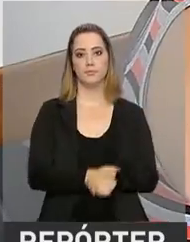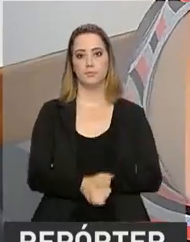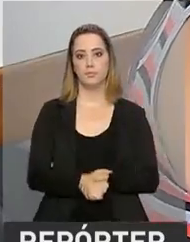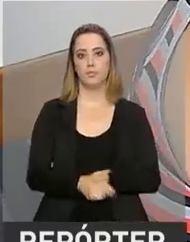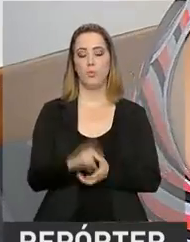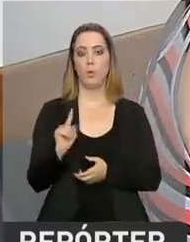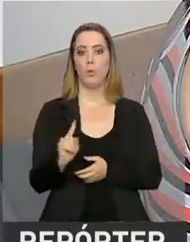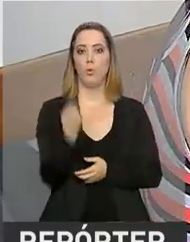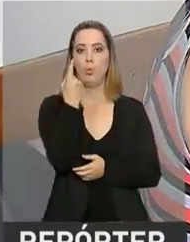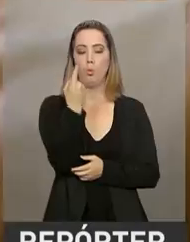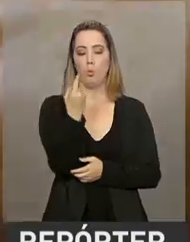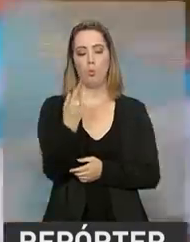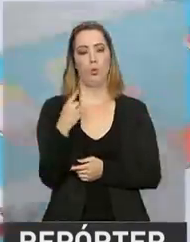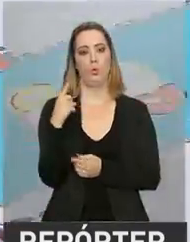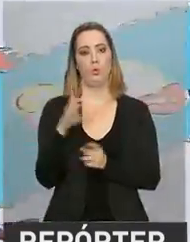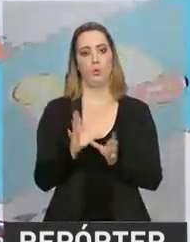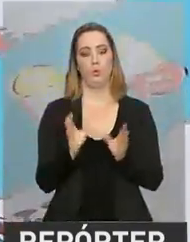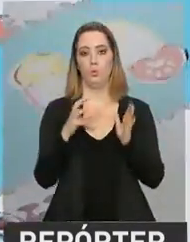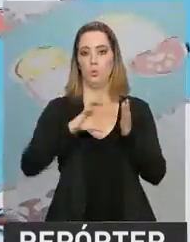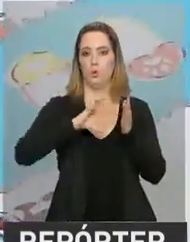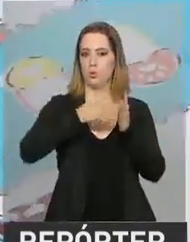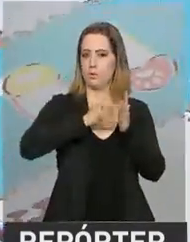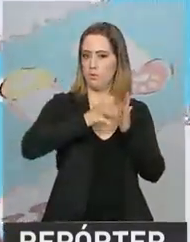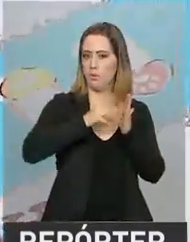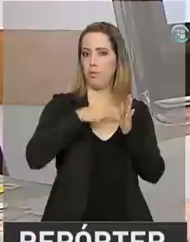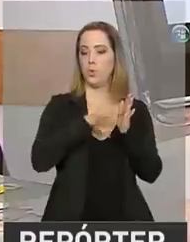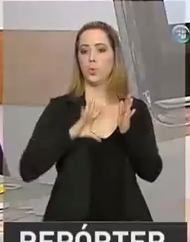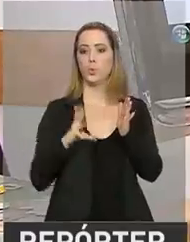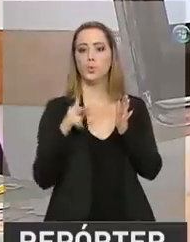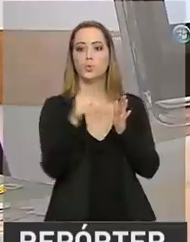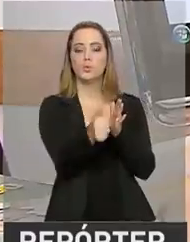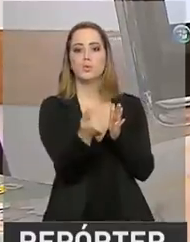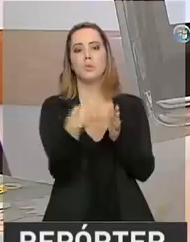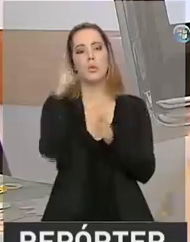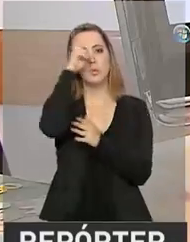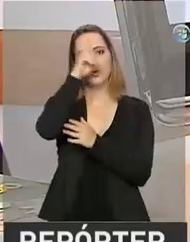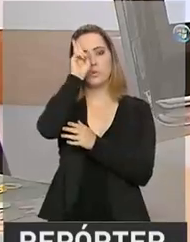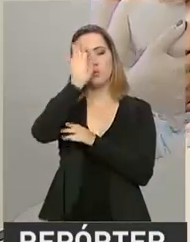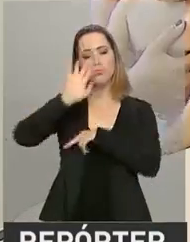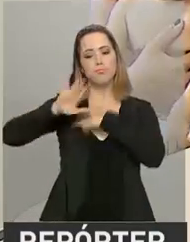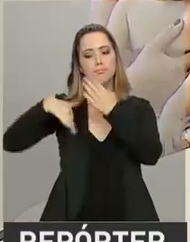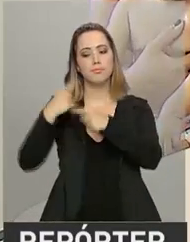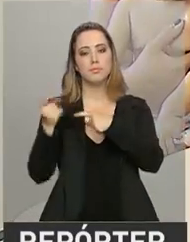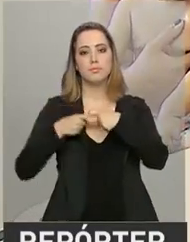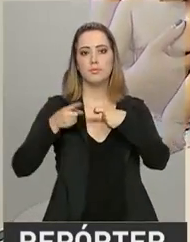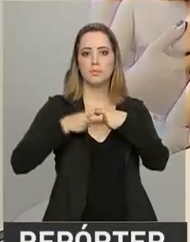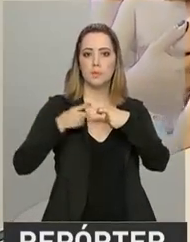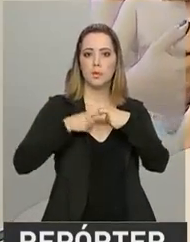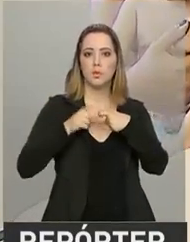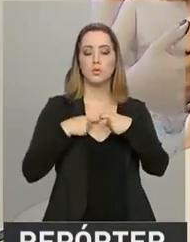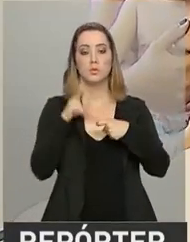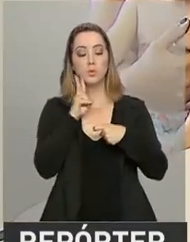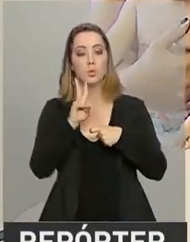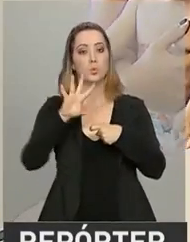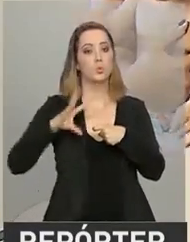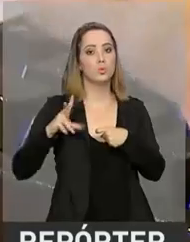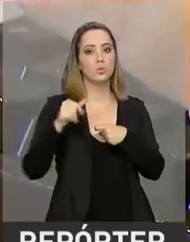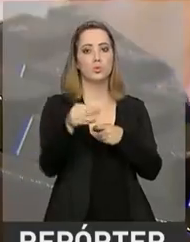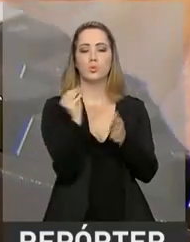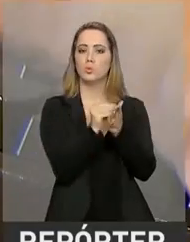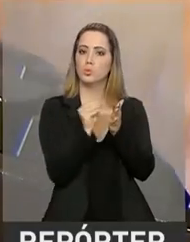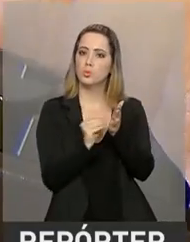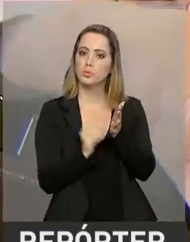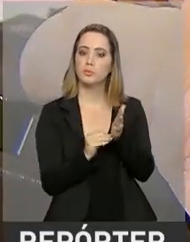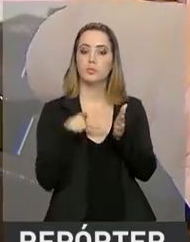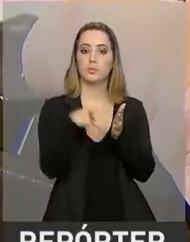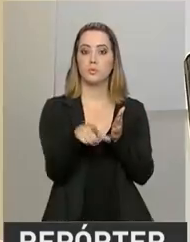Reunir em um sistema online histórico médico, exames e receitas para serem consultados nos postos de saúde e hospitais.